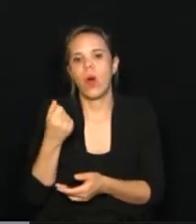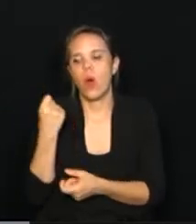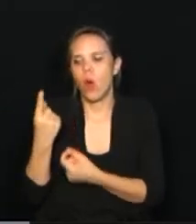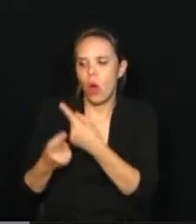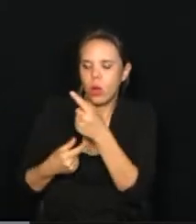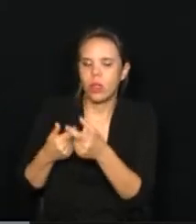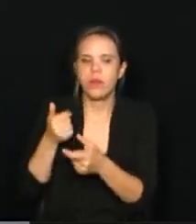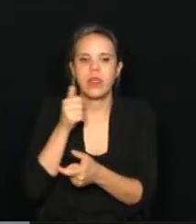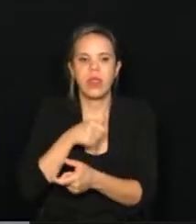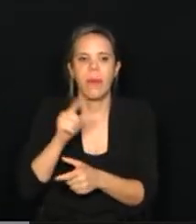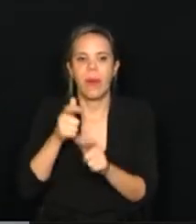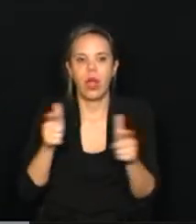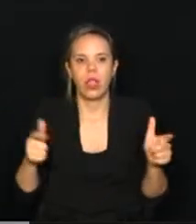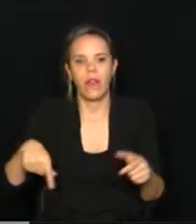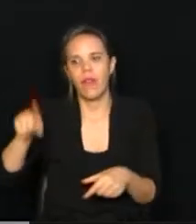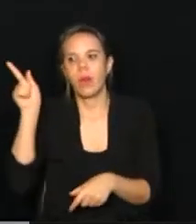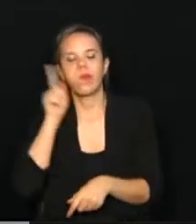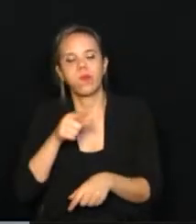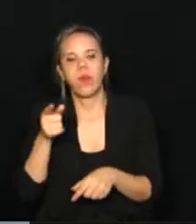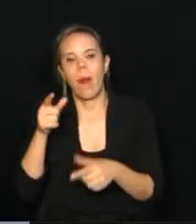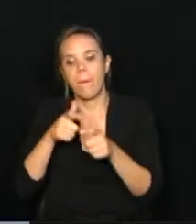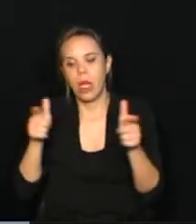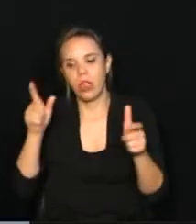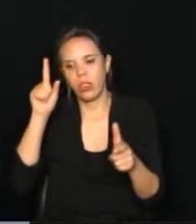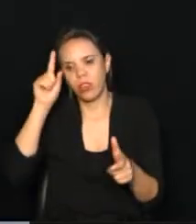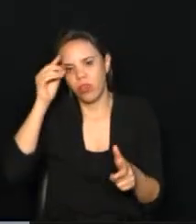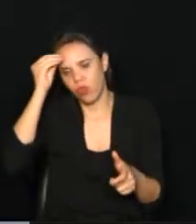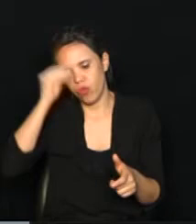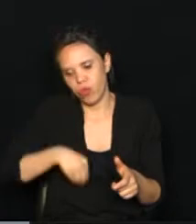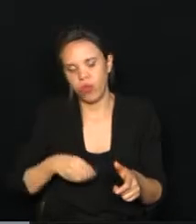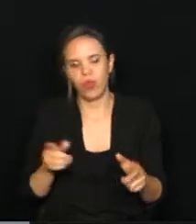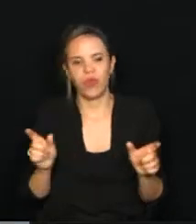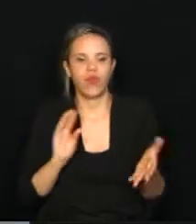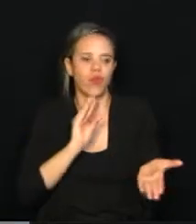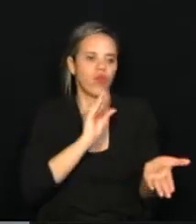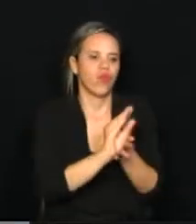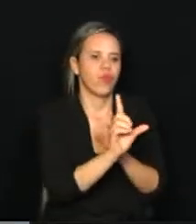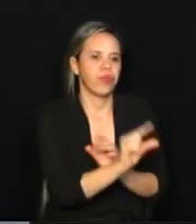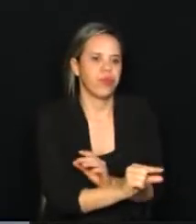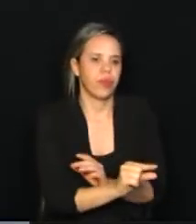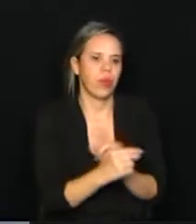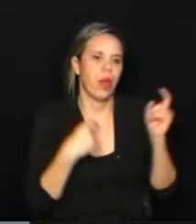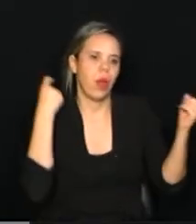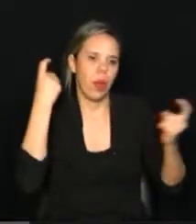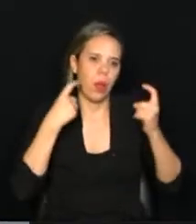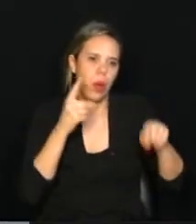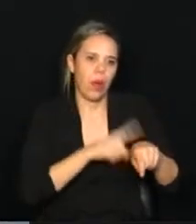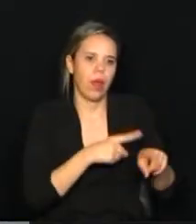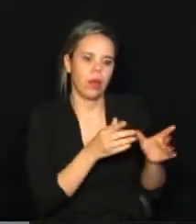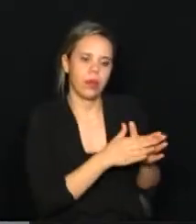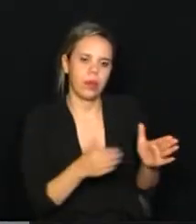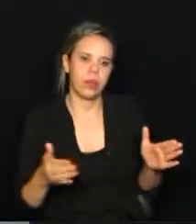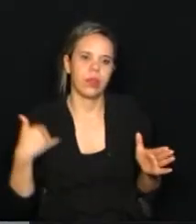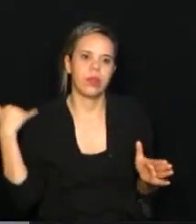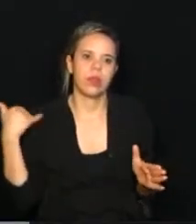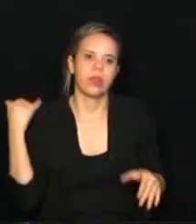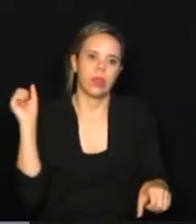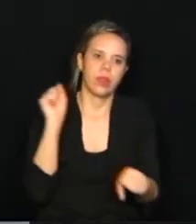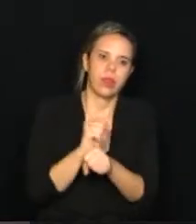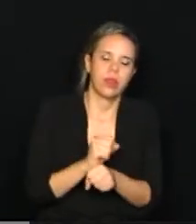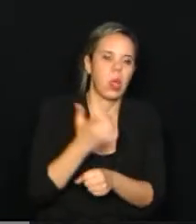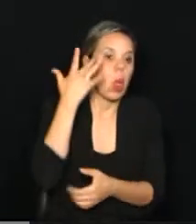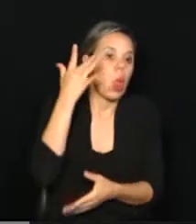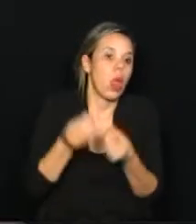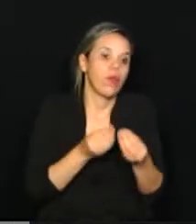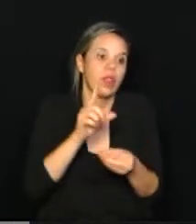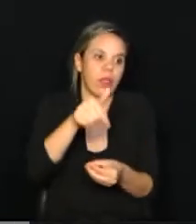Estados Unidos, a maioria desiste porque o investimento é baixo. Então isso é preocupante, porque daqui a um tempo, quando a minha geração parar, eu não sei como que vai